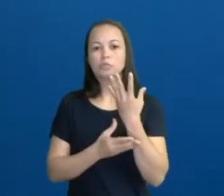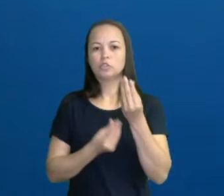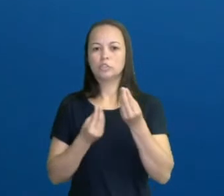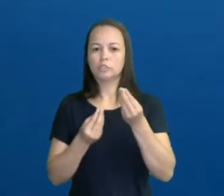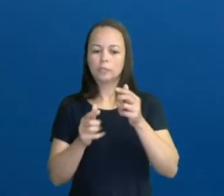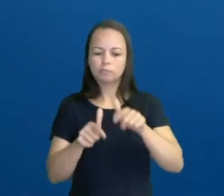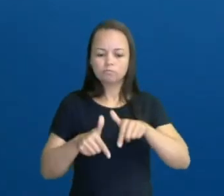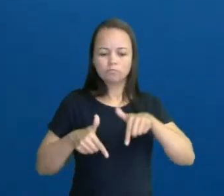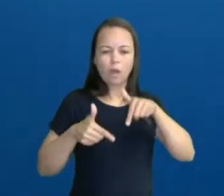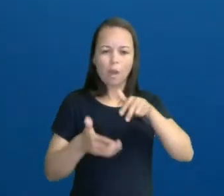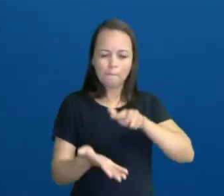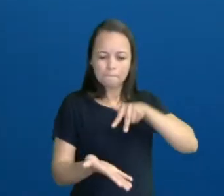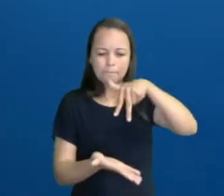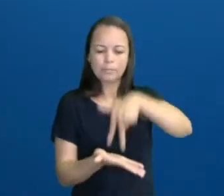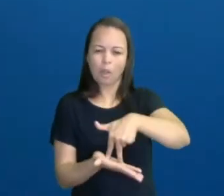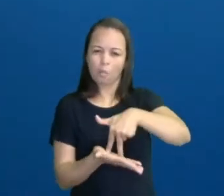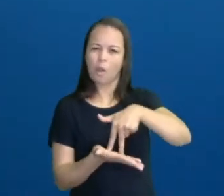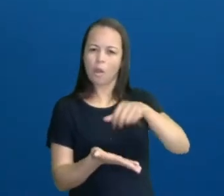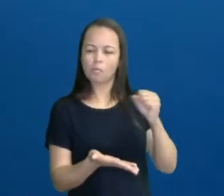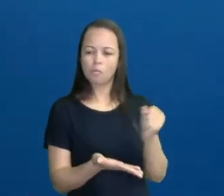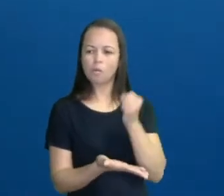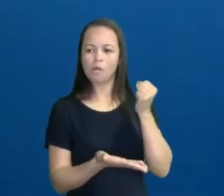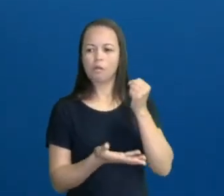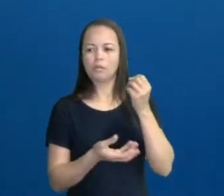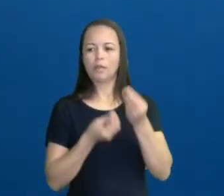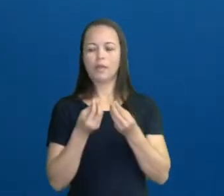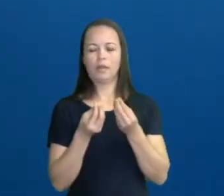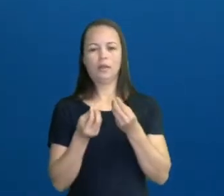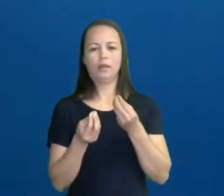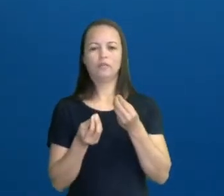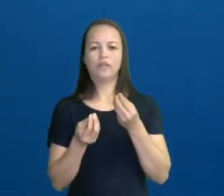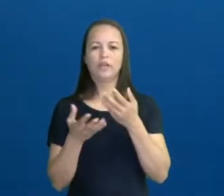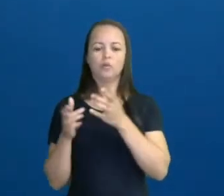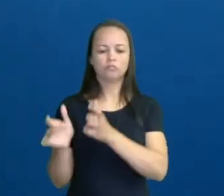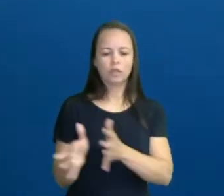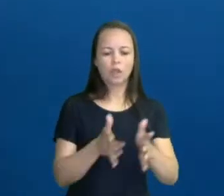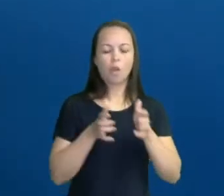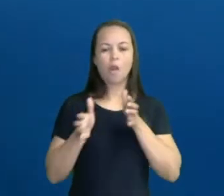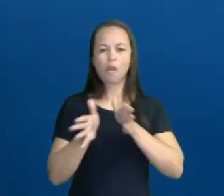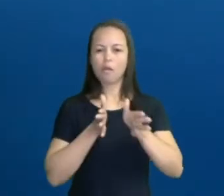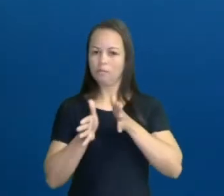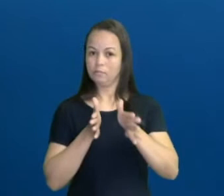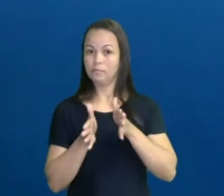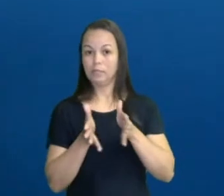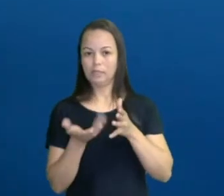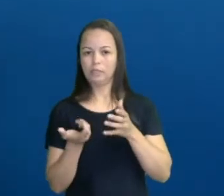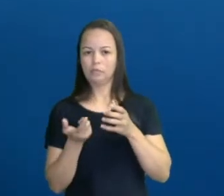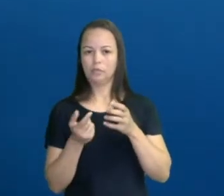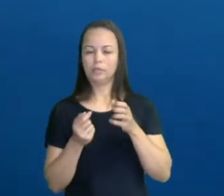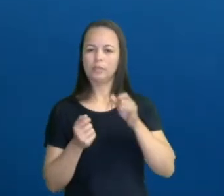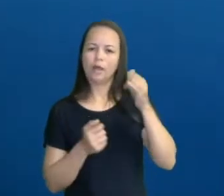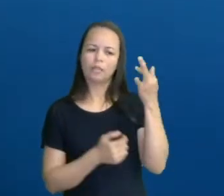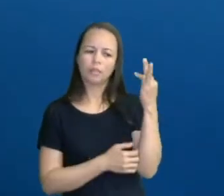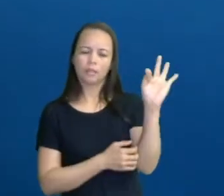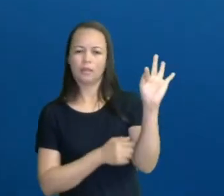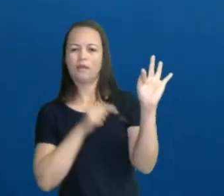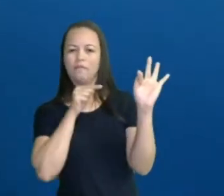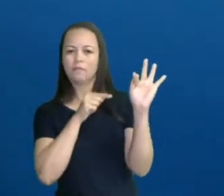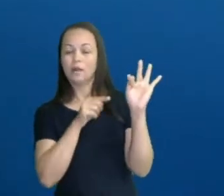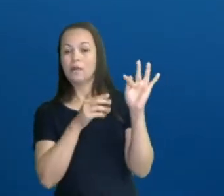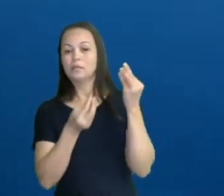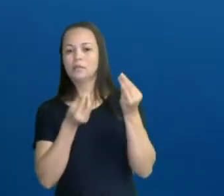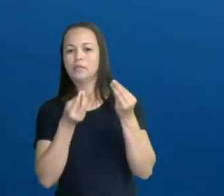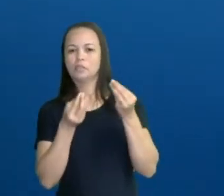toma o poder, ele vem em decorrência desse período que está ali na França,